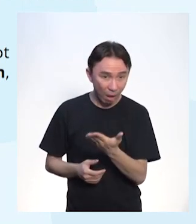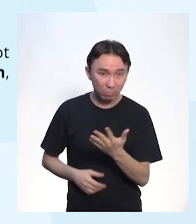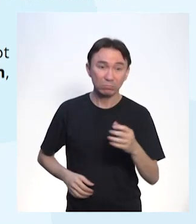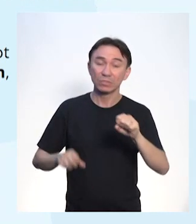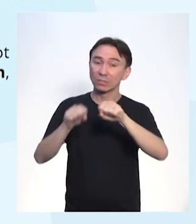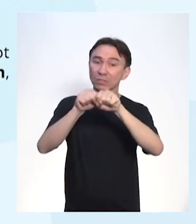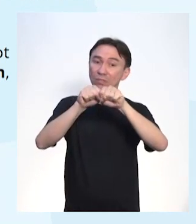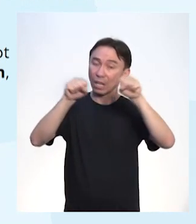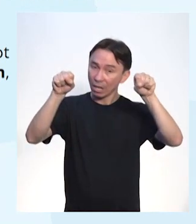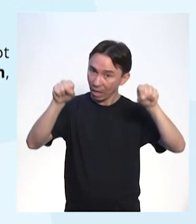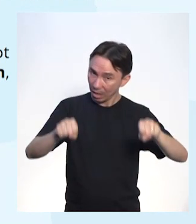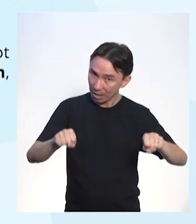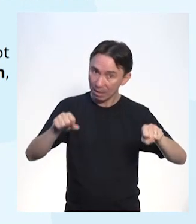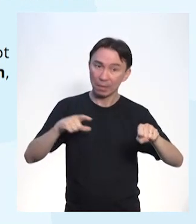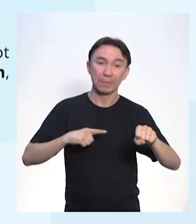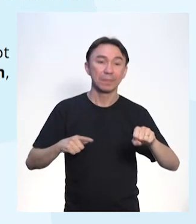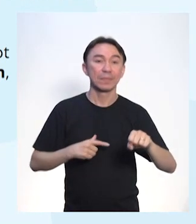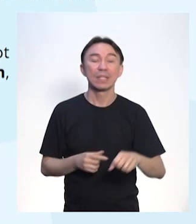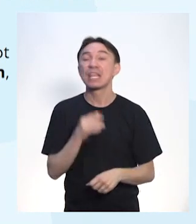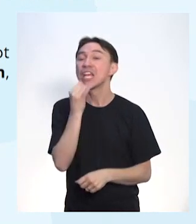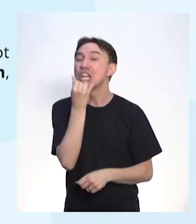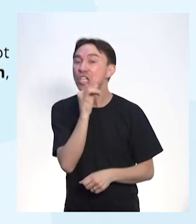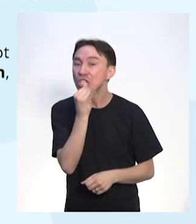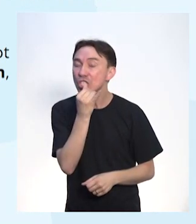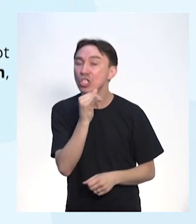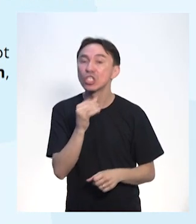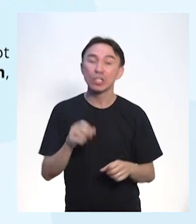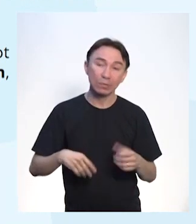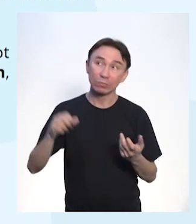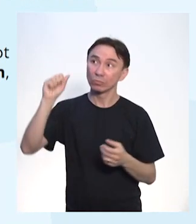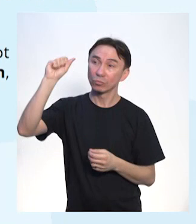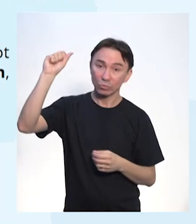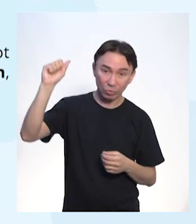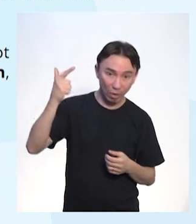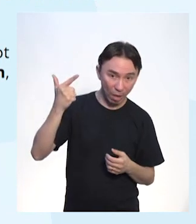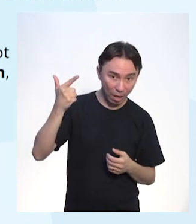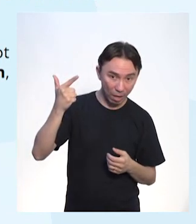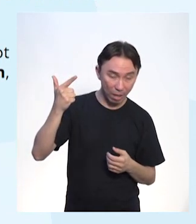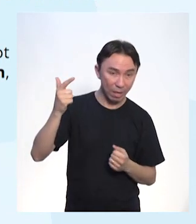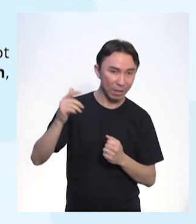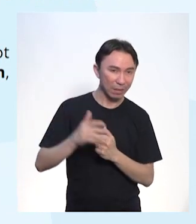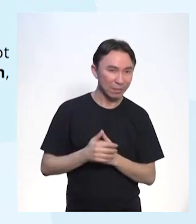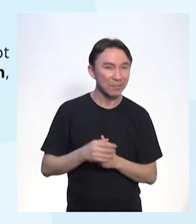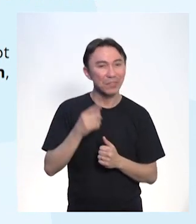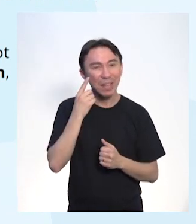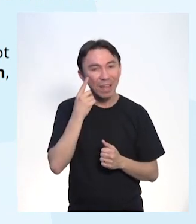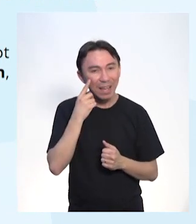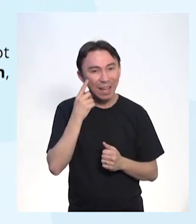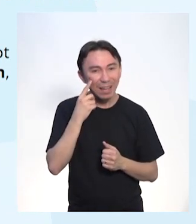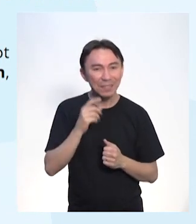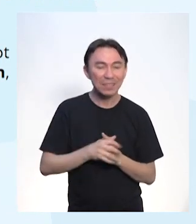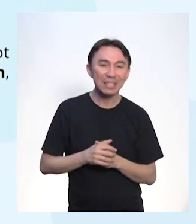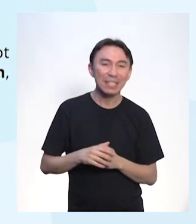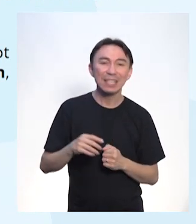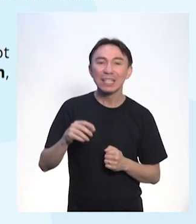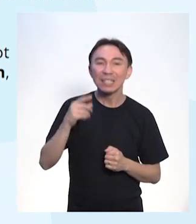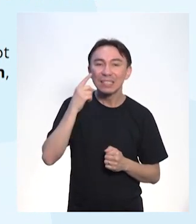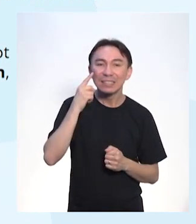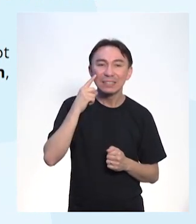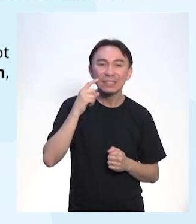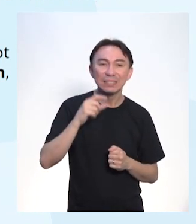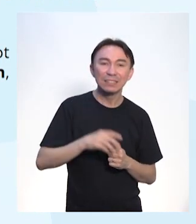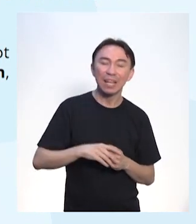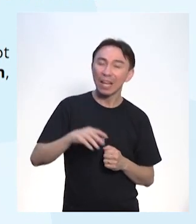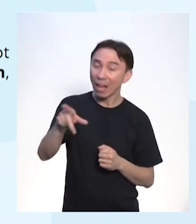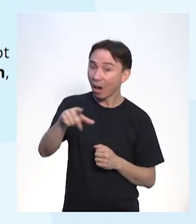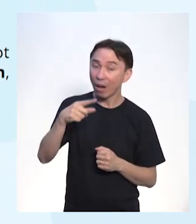energia solar. Solar Energy Systems. Toma cuidado também com a pronúncia desse M. Então, não é system, é